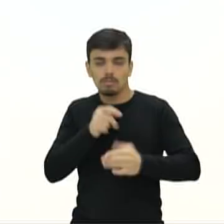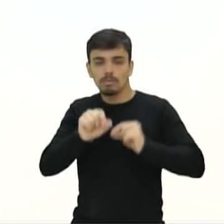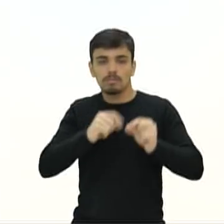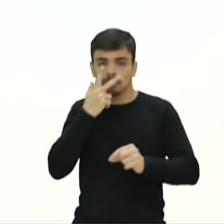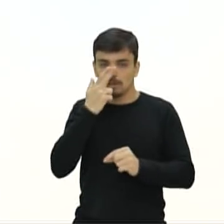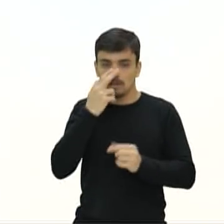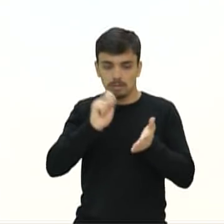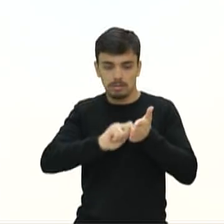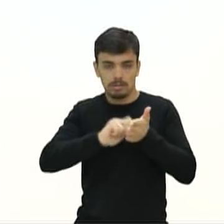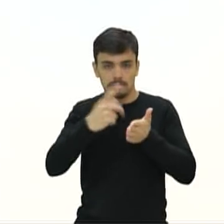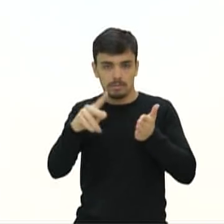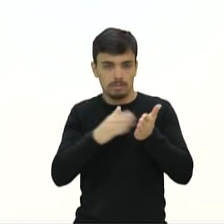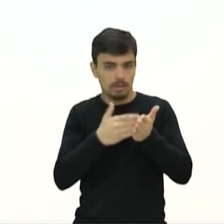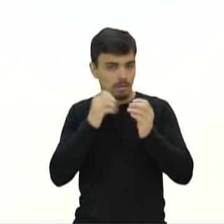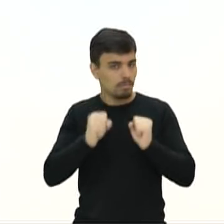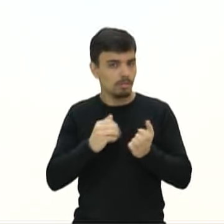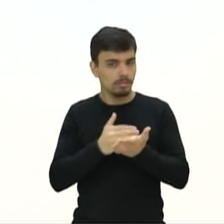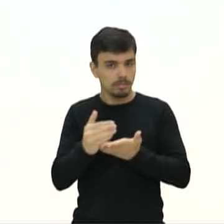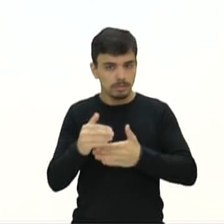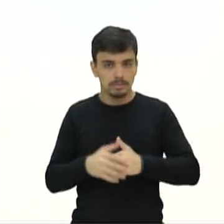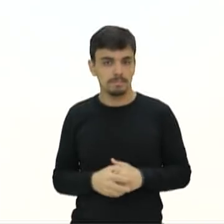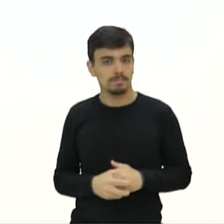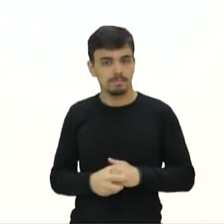acha? Escreve no teu caderno. Vamos lá.